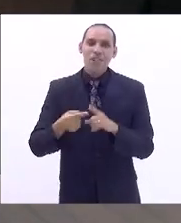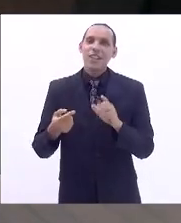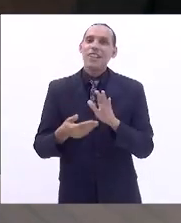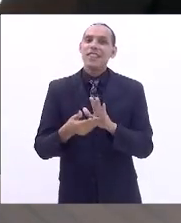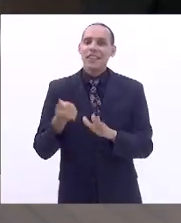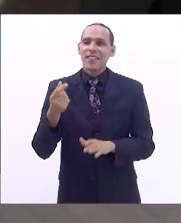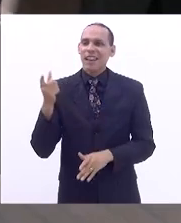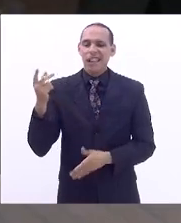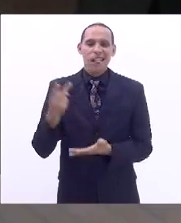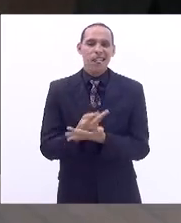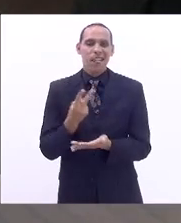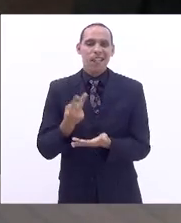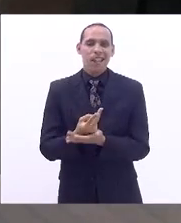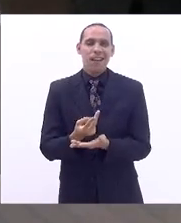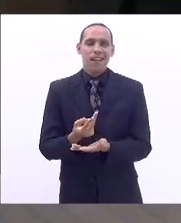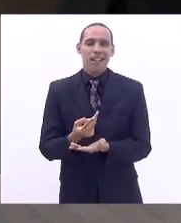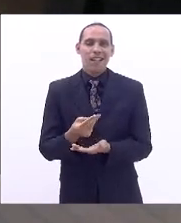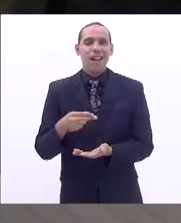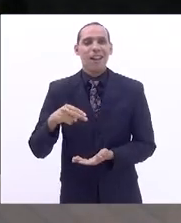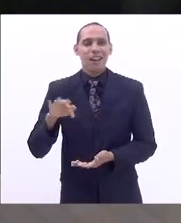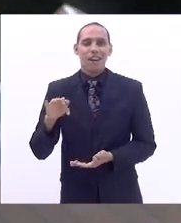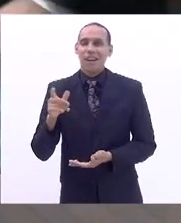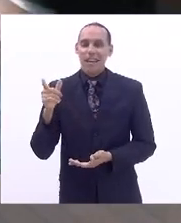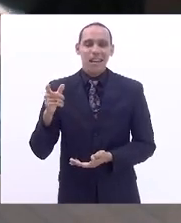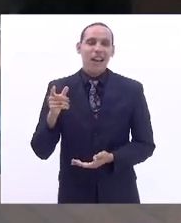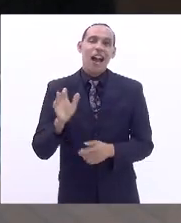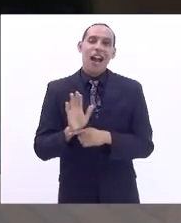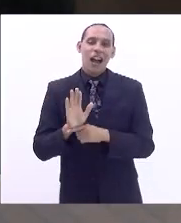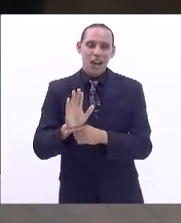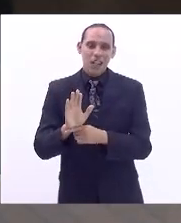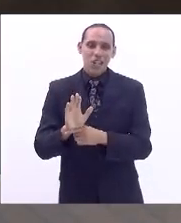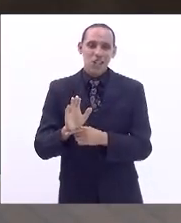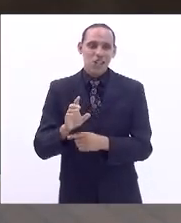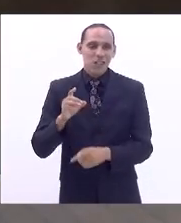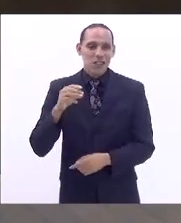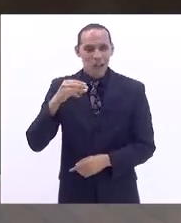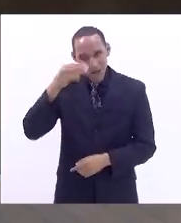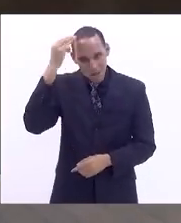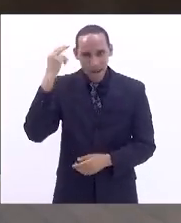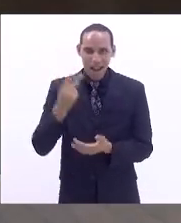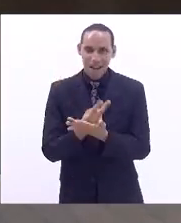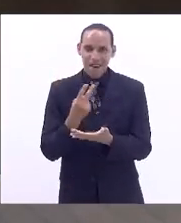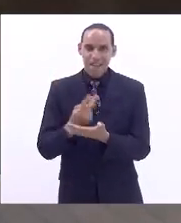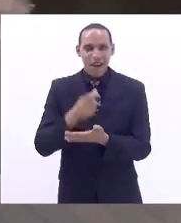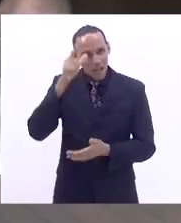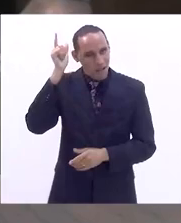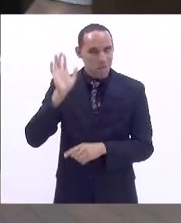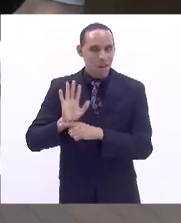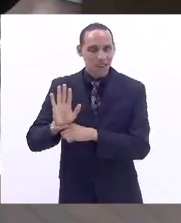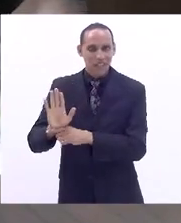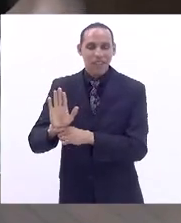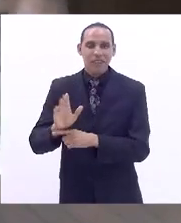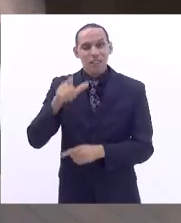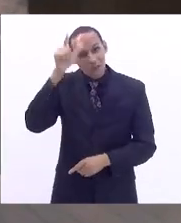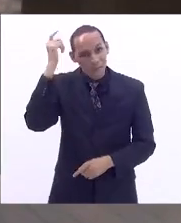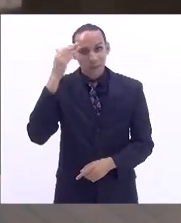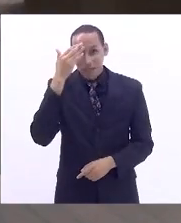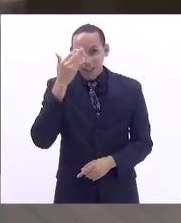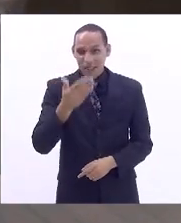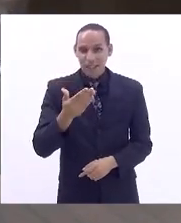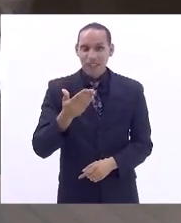ter tirado quem tava errado e o Luiz Paulo Corrigiu o erro do deputado Márcio entendeu o seguinte Luiz Paulo